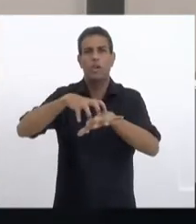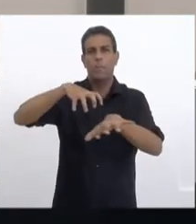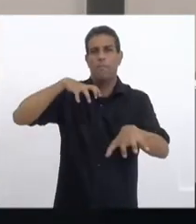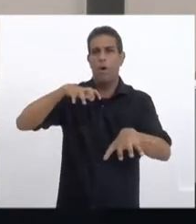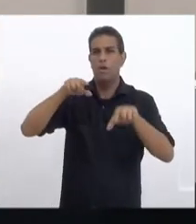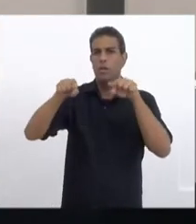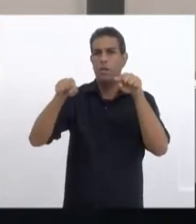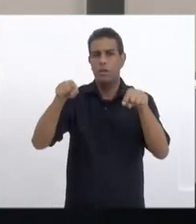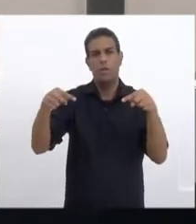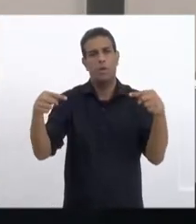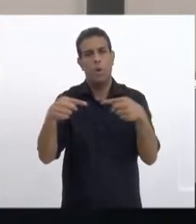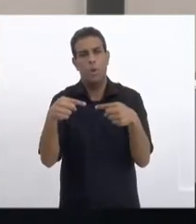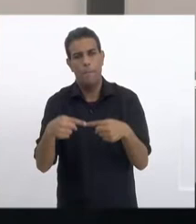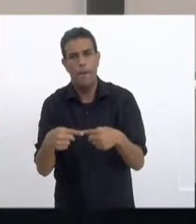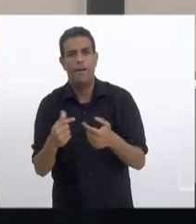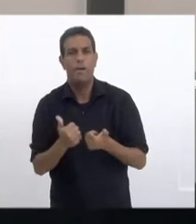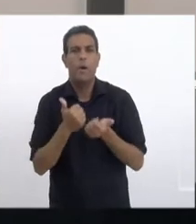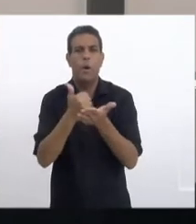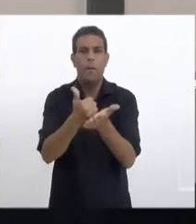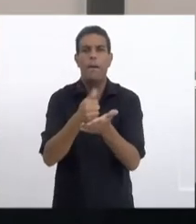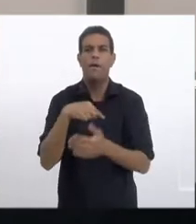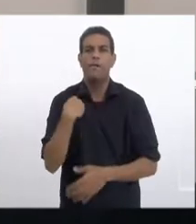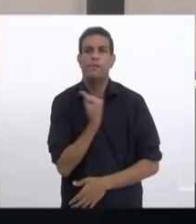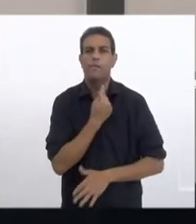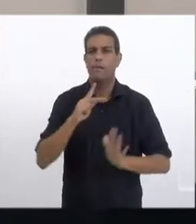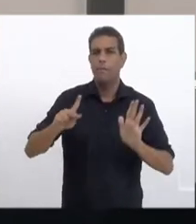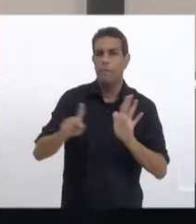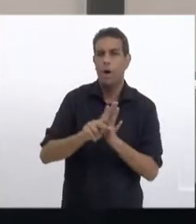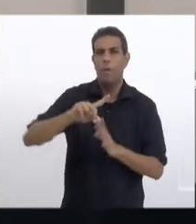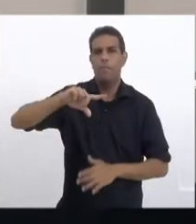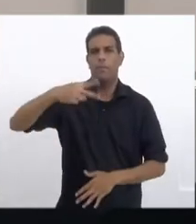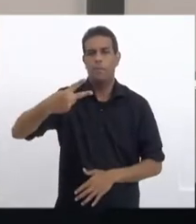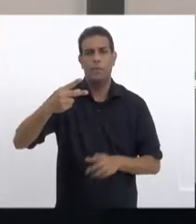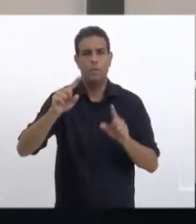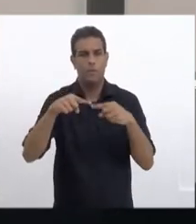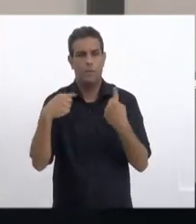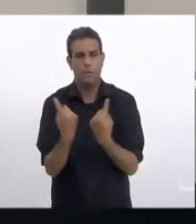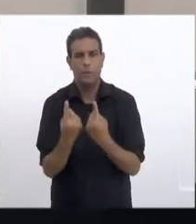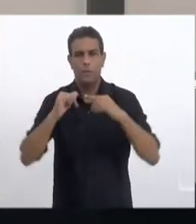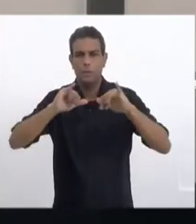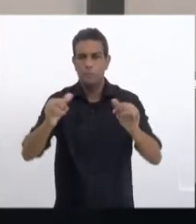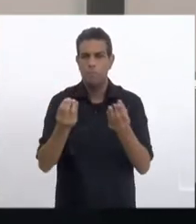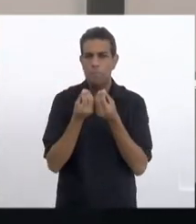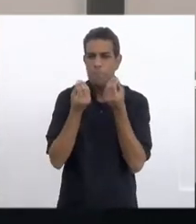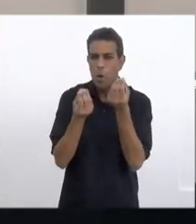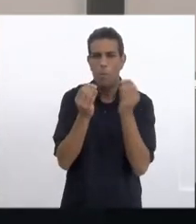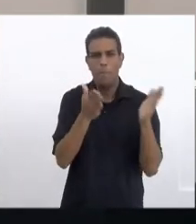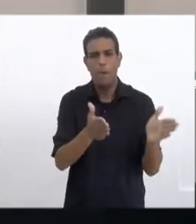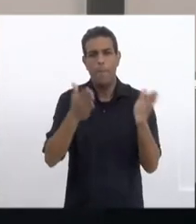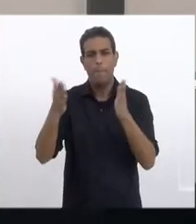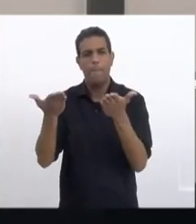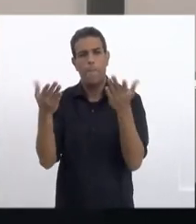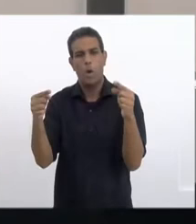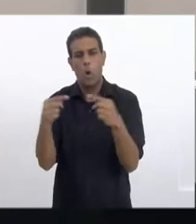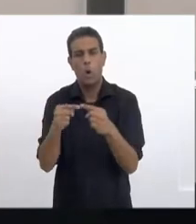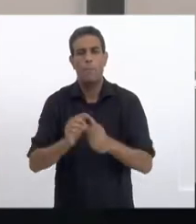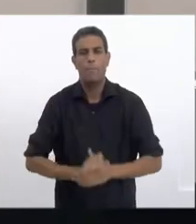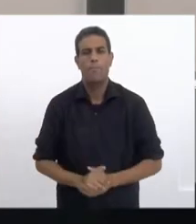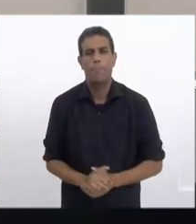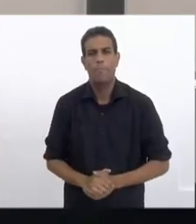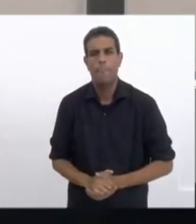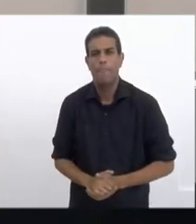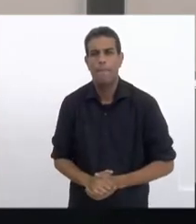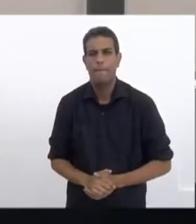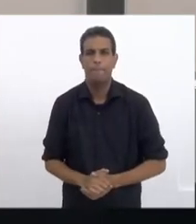remota, híbrida, acompanhando a nossa segunda reunião. Quero aqui aproveitar a oportunidade, passar a palavra para a pessoa